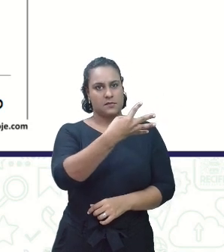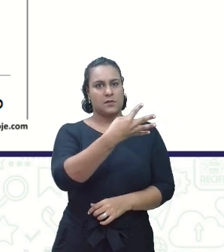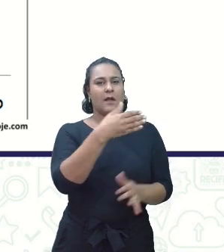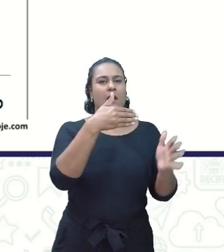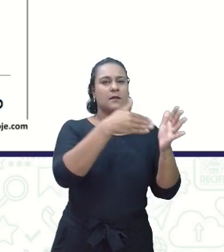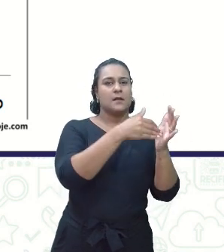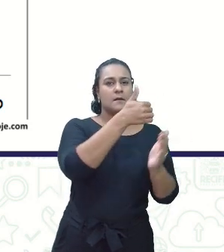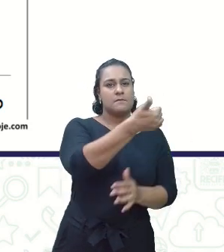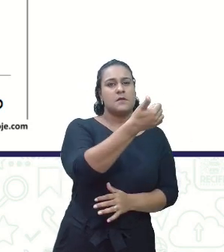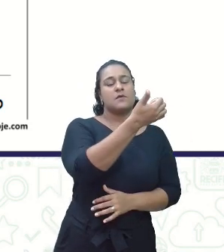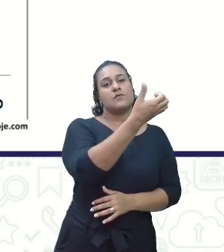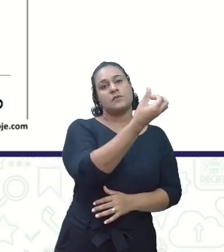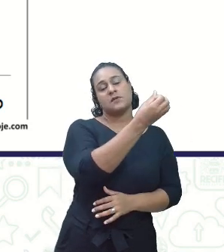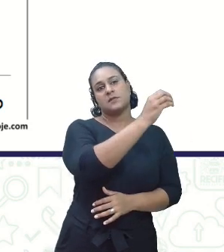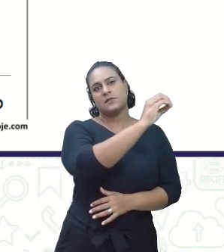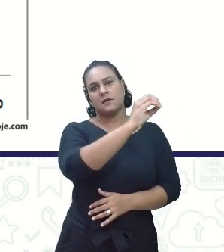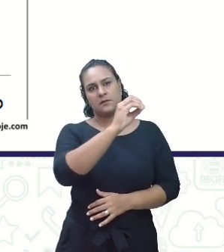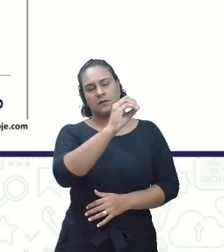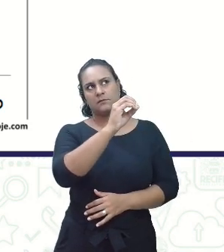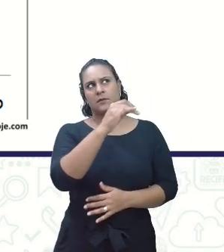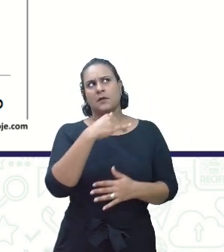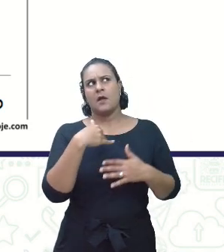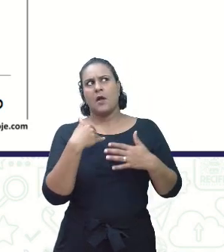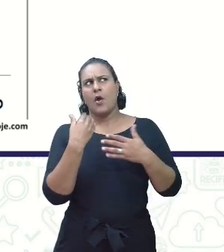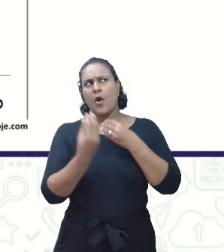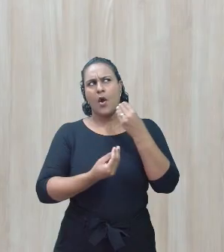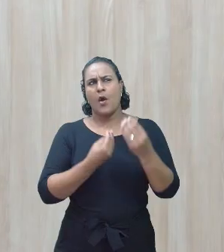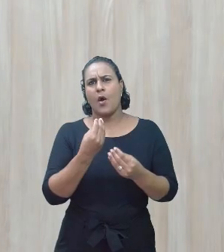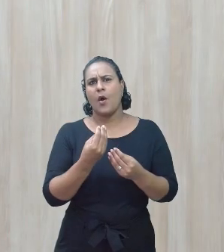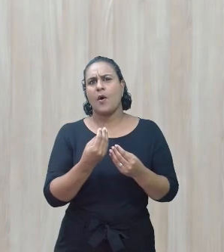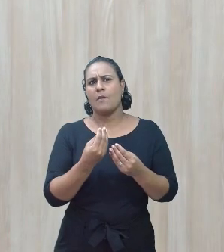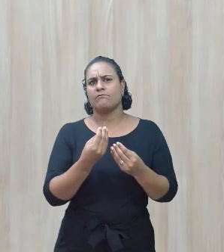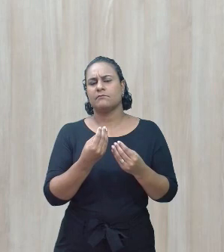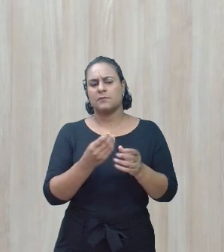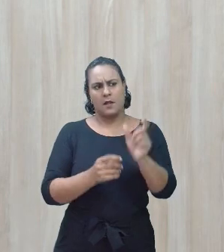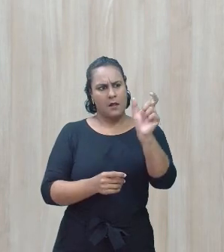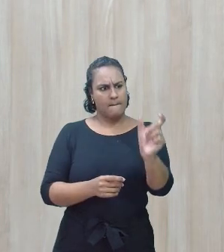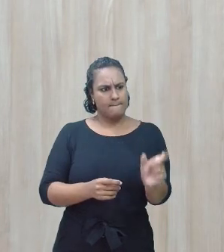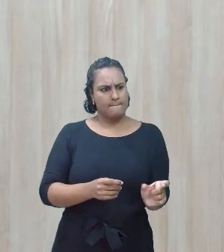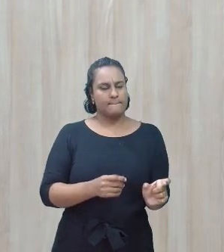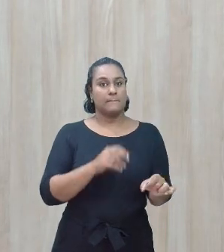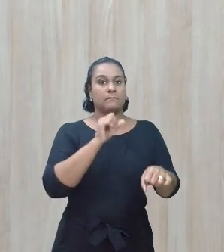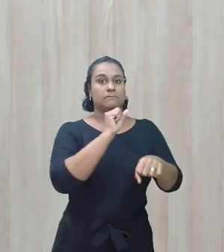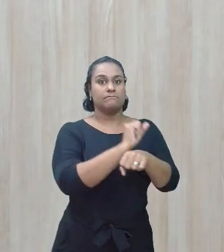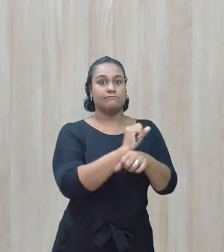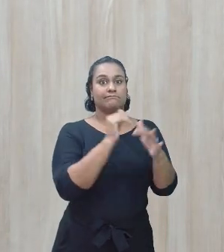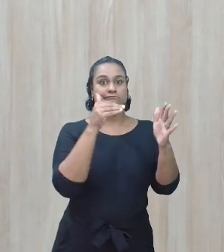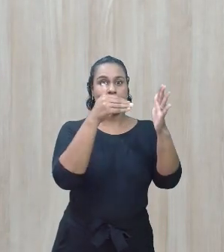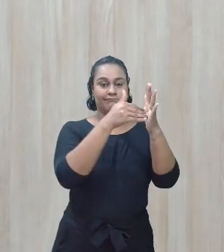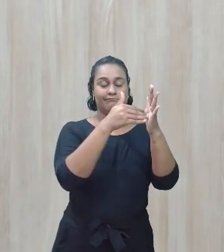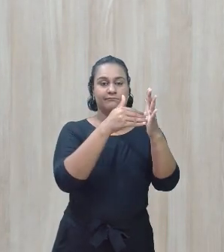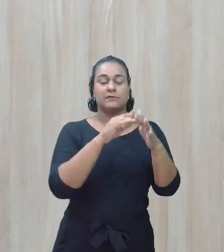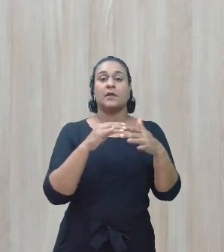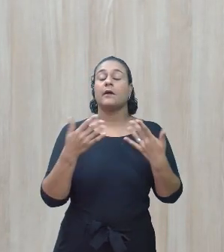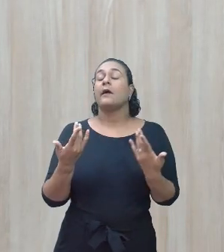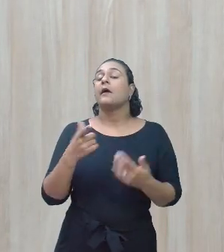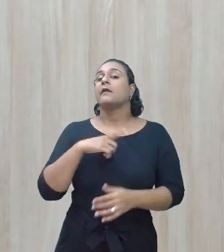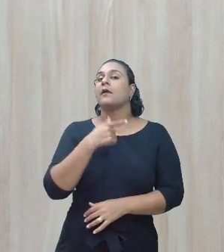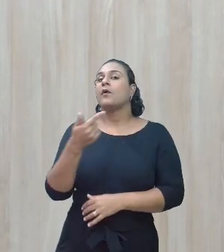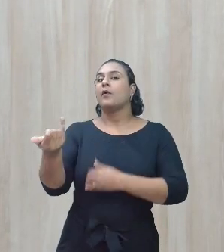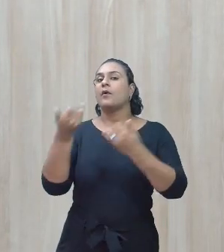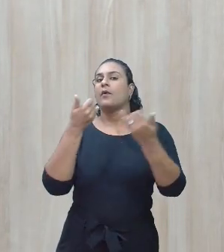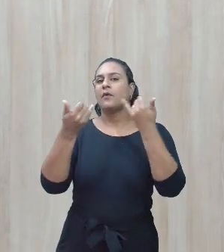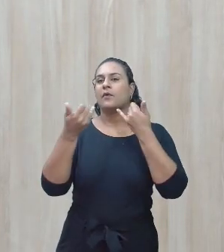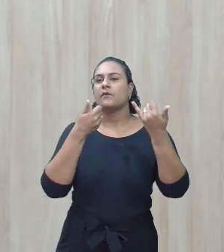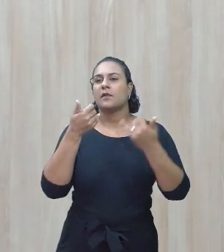maneira da gente conseguir perceber em que momento essa barrinha vai parar. Daí a gente tem as outras informações e consegue perceber